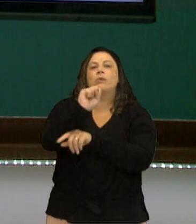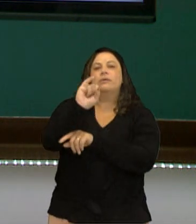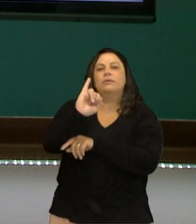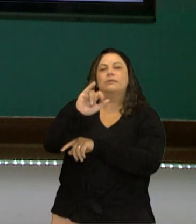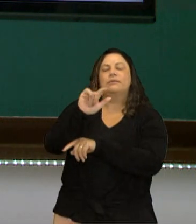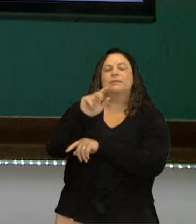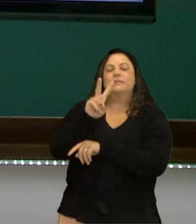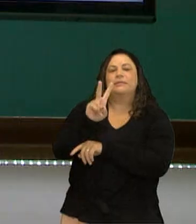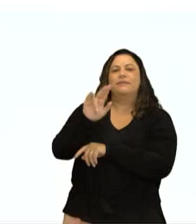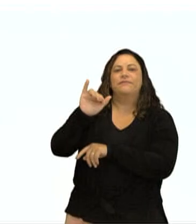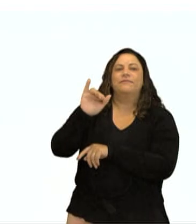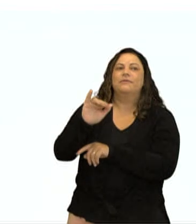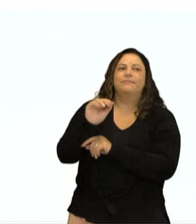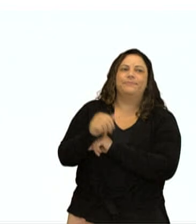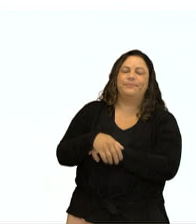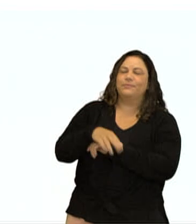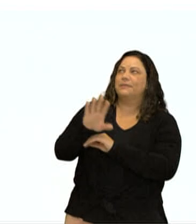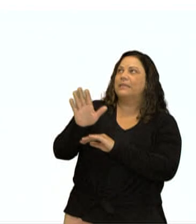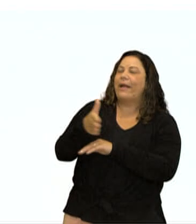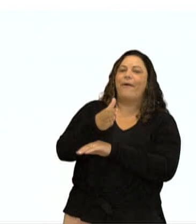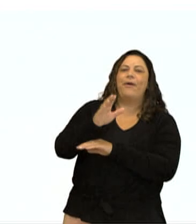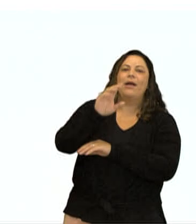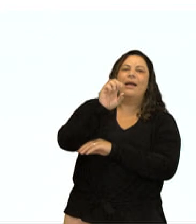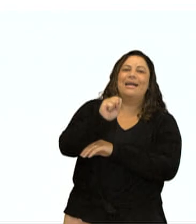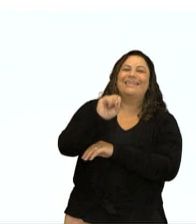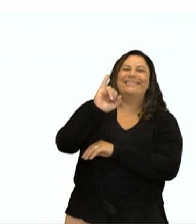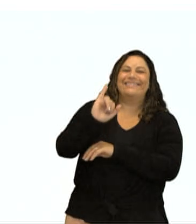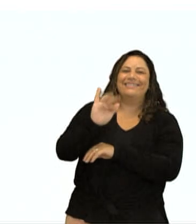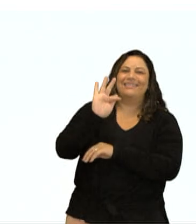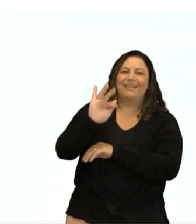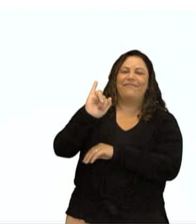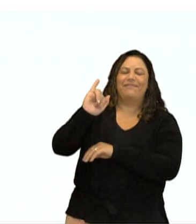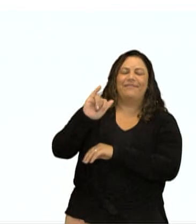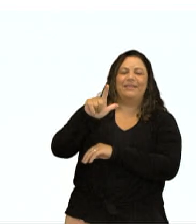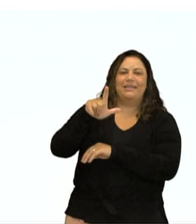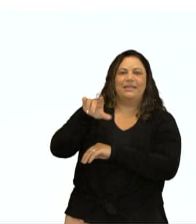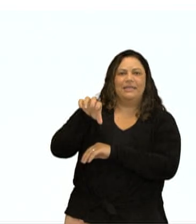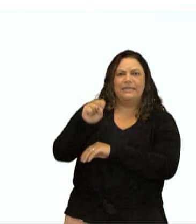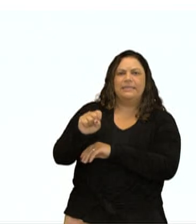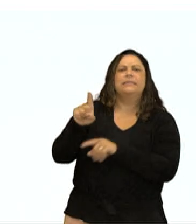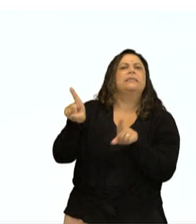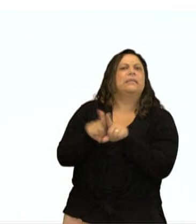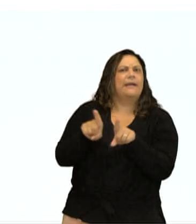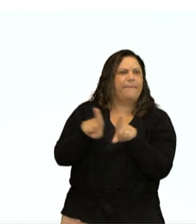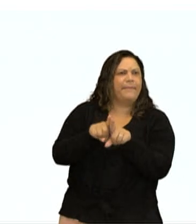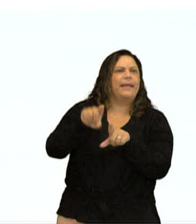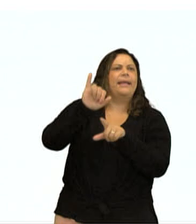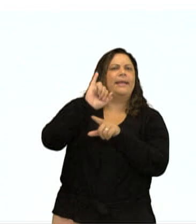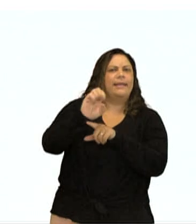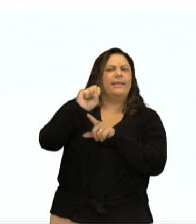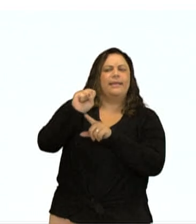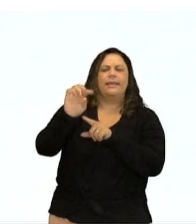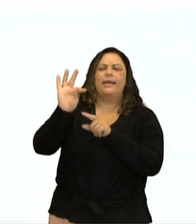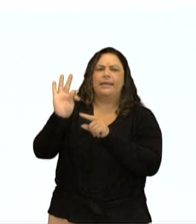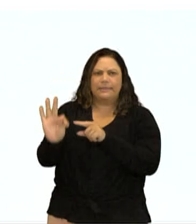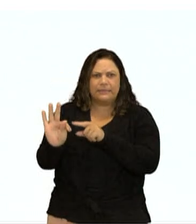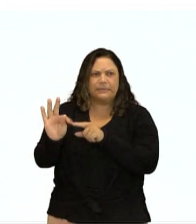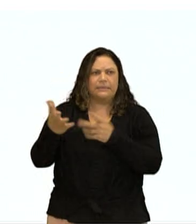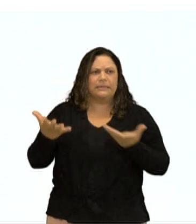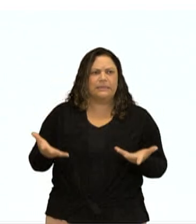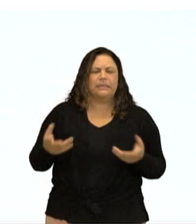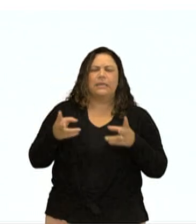uma IST, causada pelo treponema pálido. Percebam a imagem que eu trago para